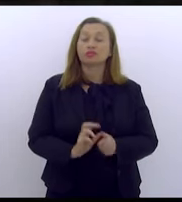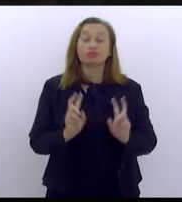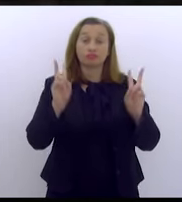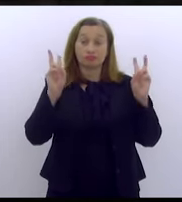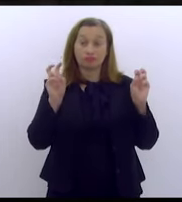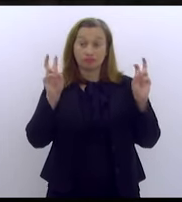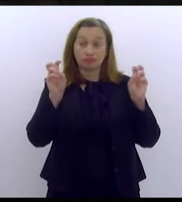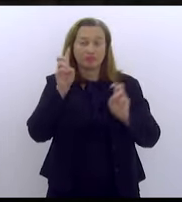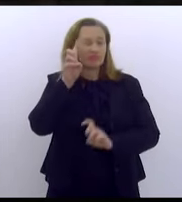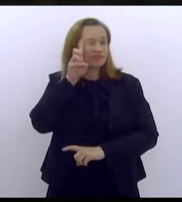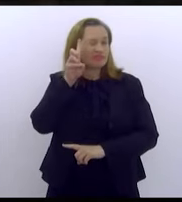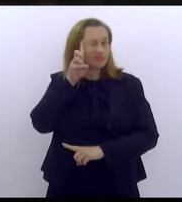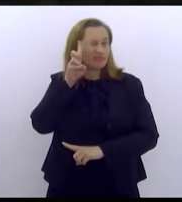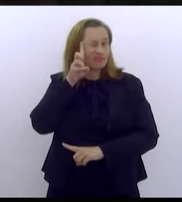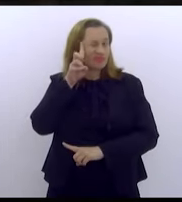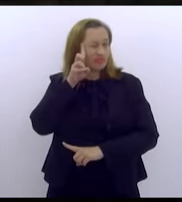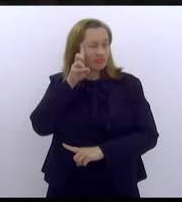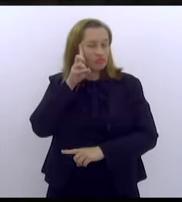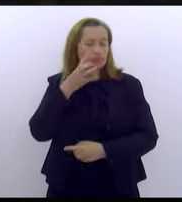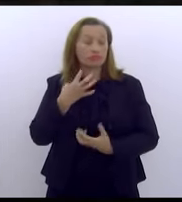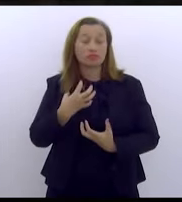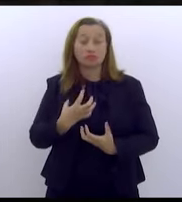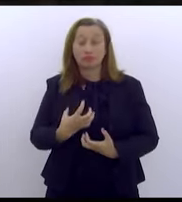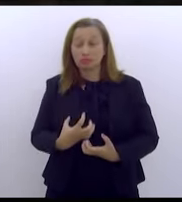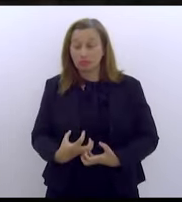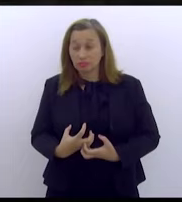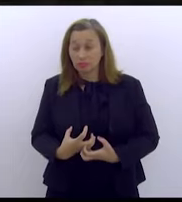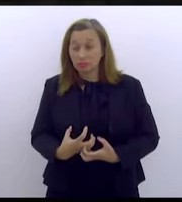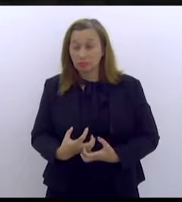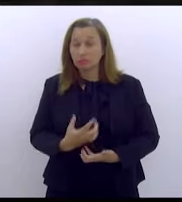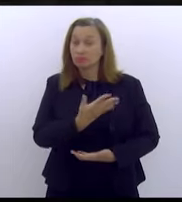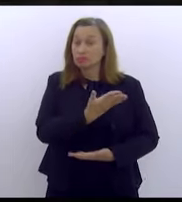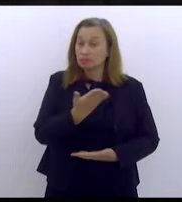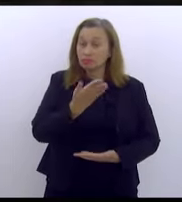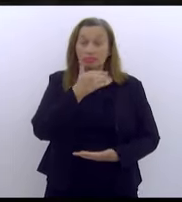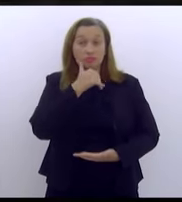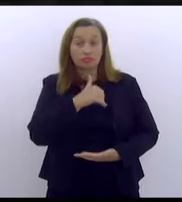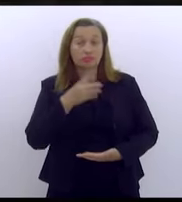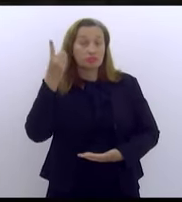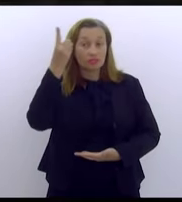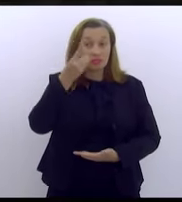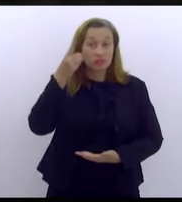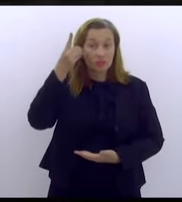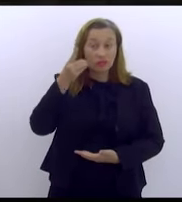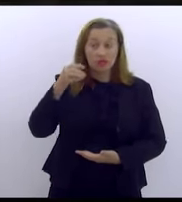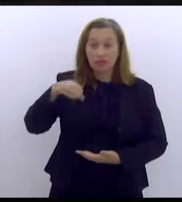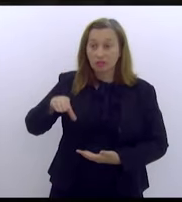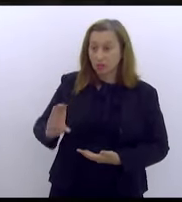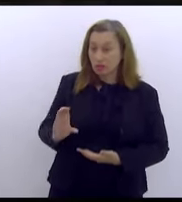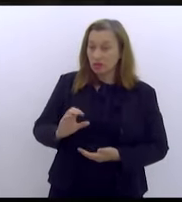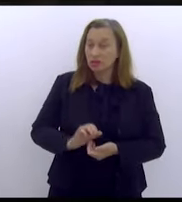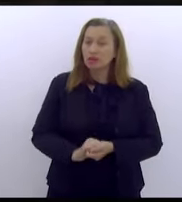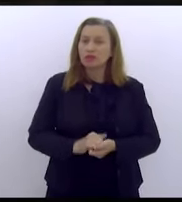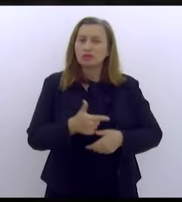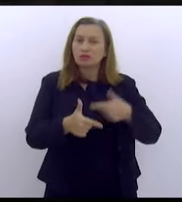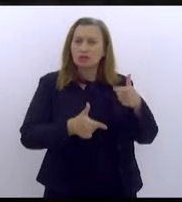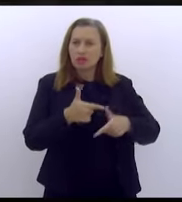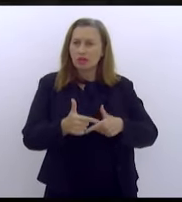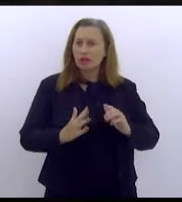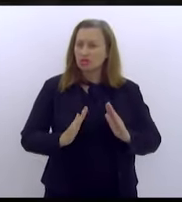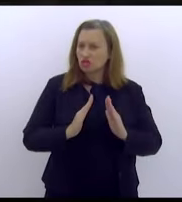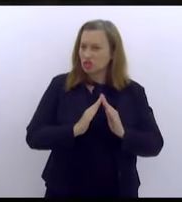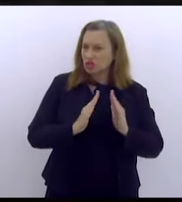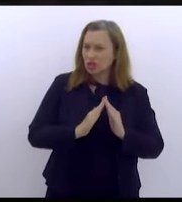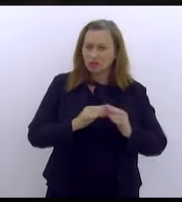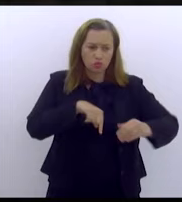situação cotidiana exaustiva para essas mulheres. E, deputado Carlos Mink, são os afazeres domésticos,